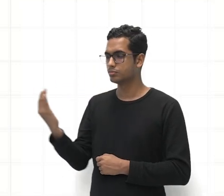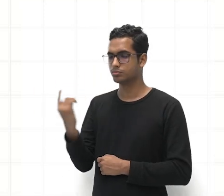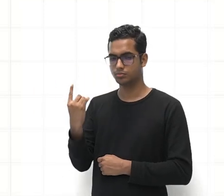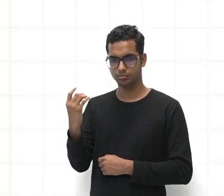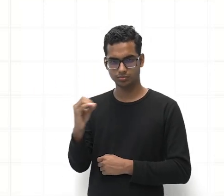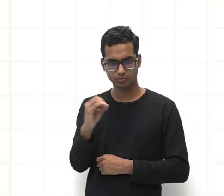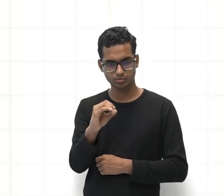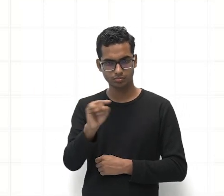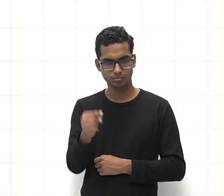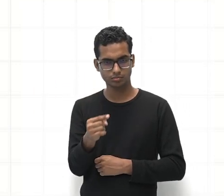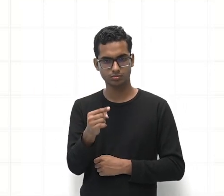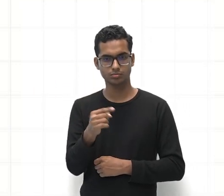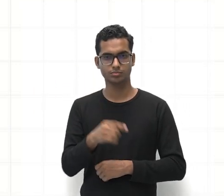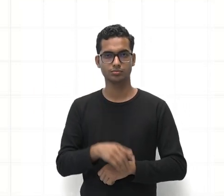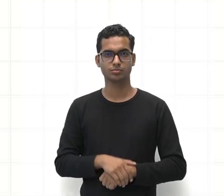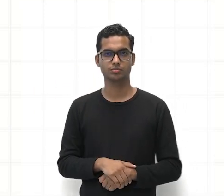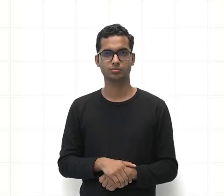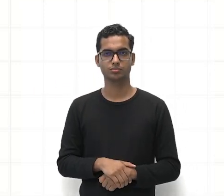100,98 centavos,